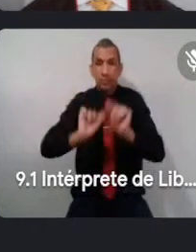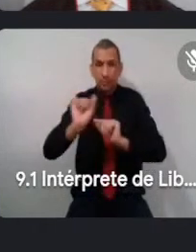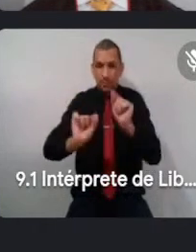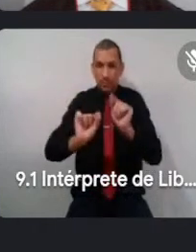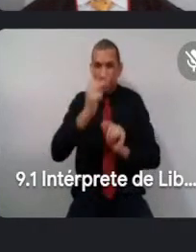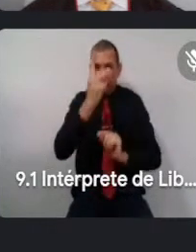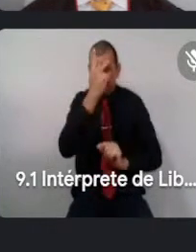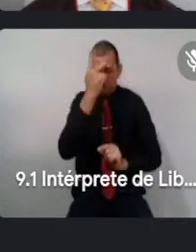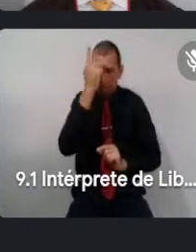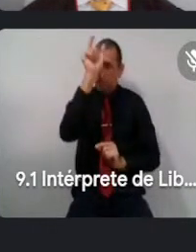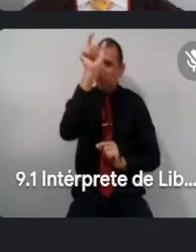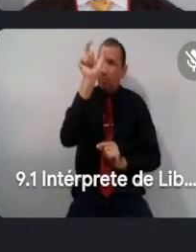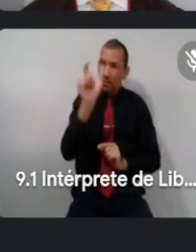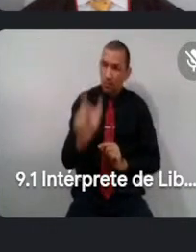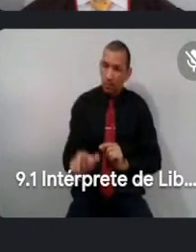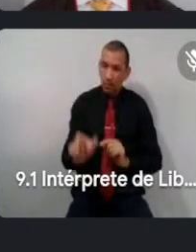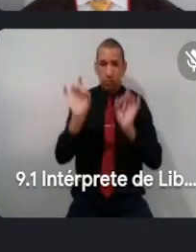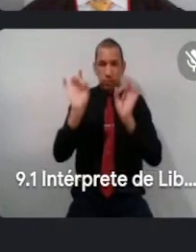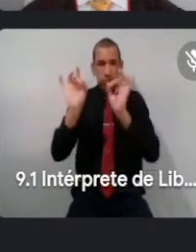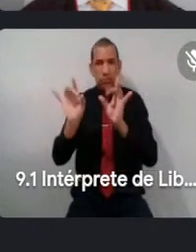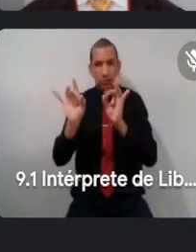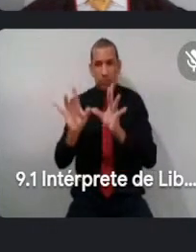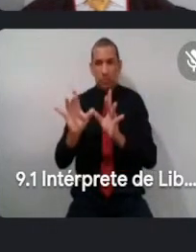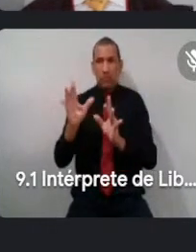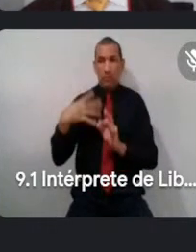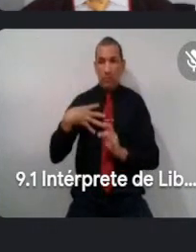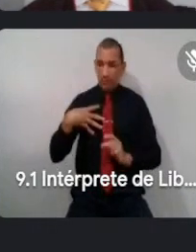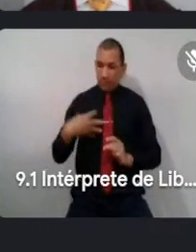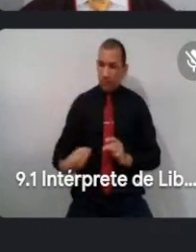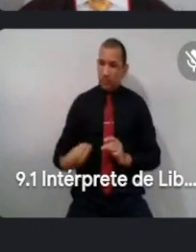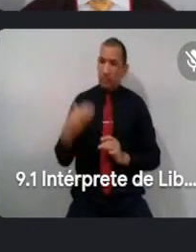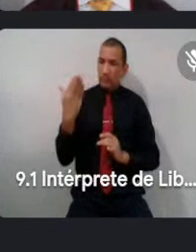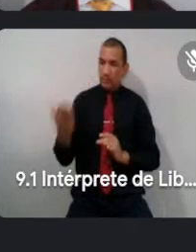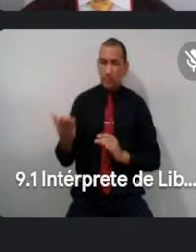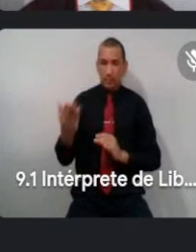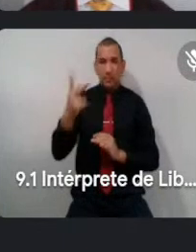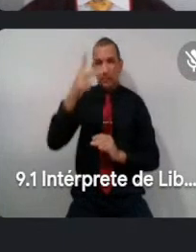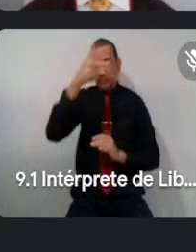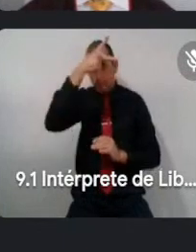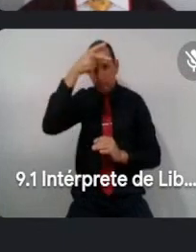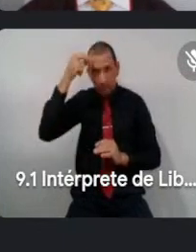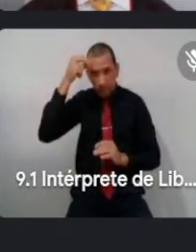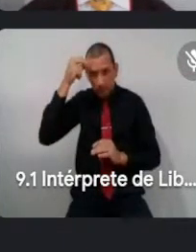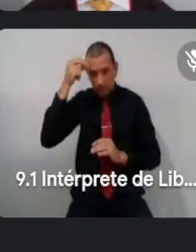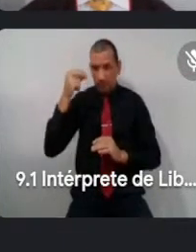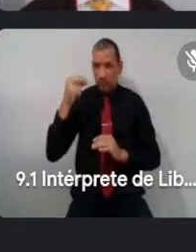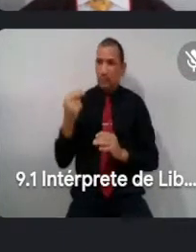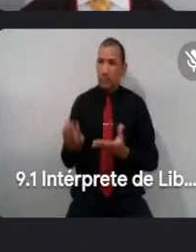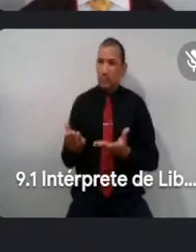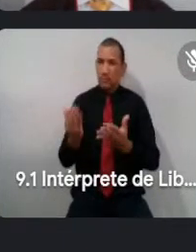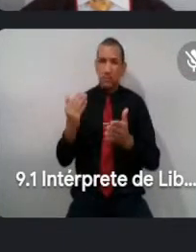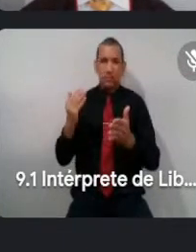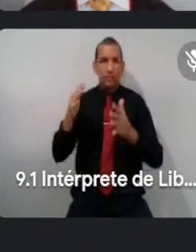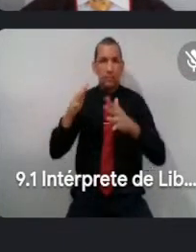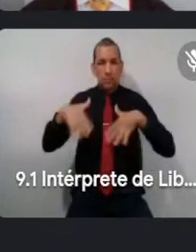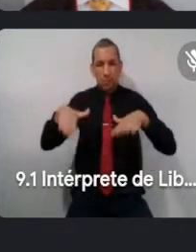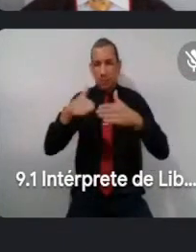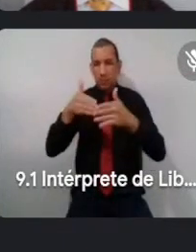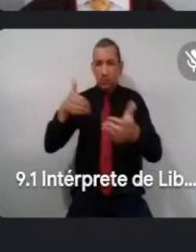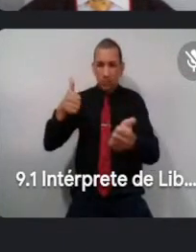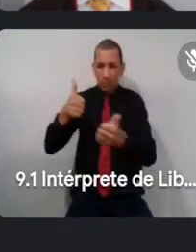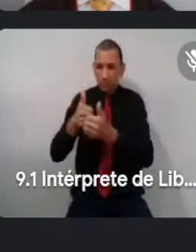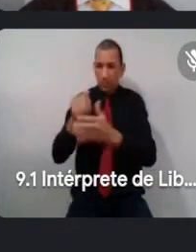alguém especial o filho de uma candidata a prefeita ao portar no período eleitoral de uma lição principal